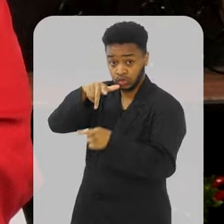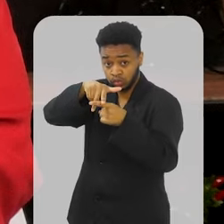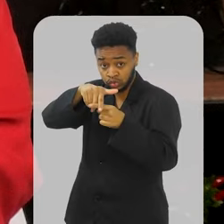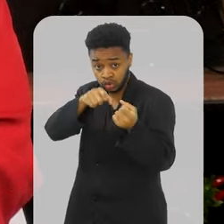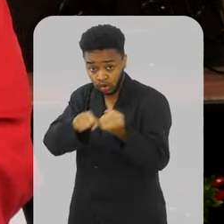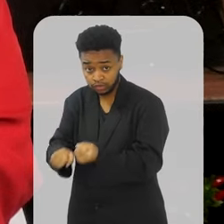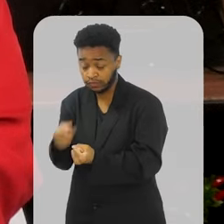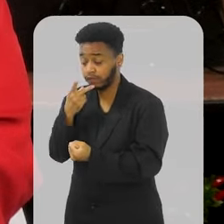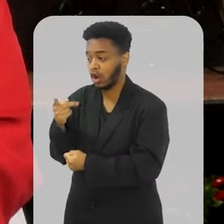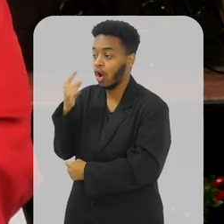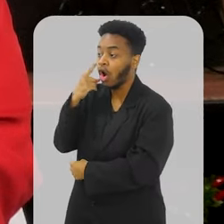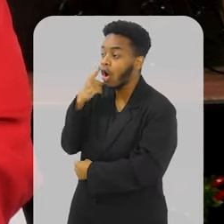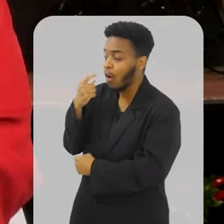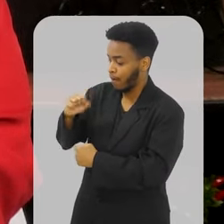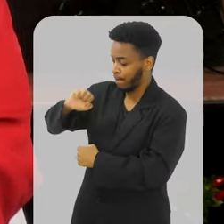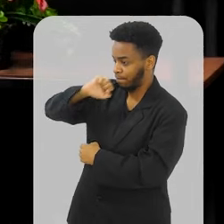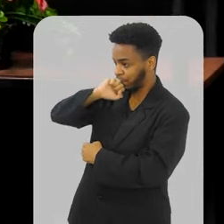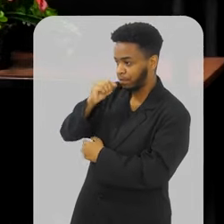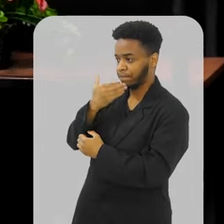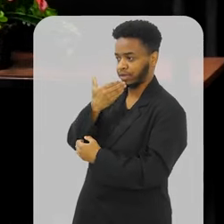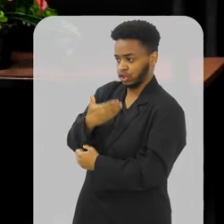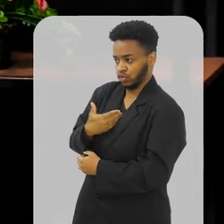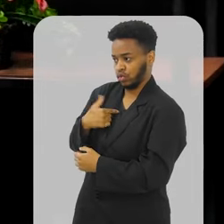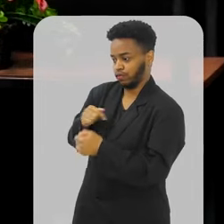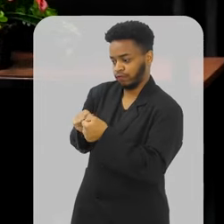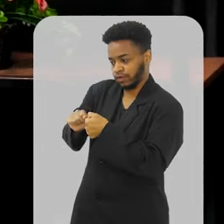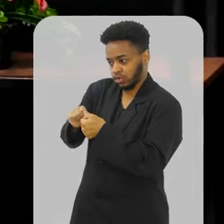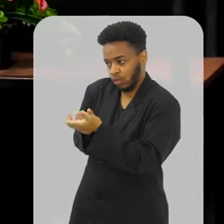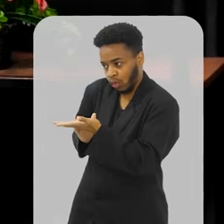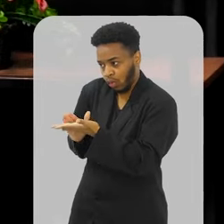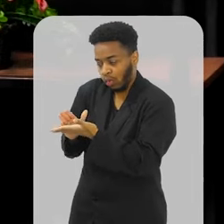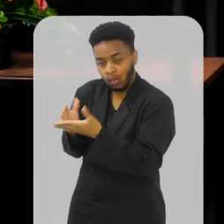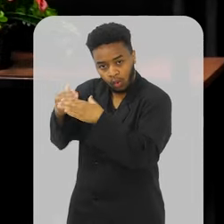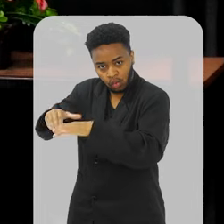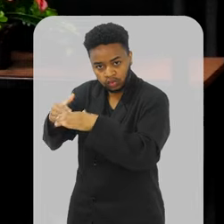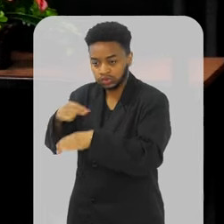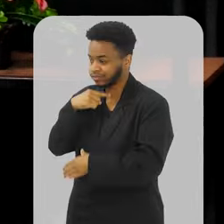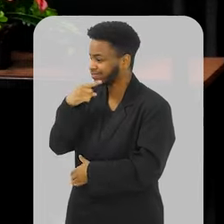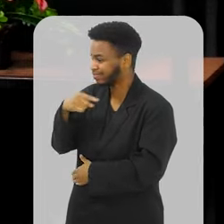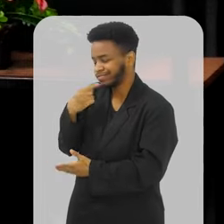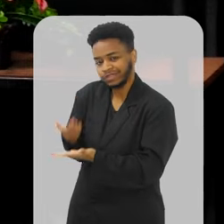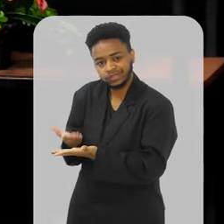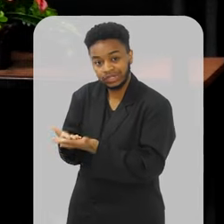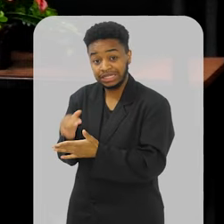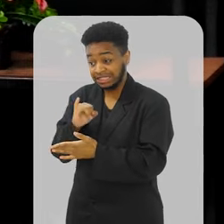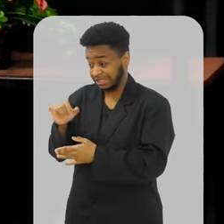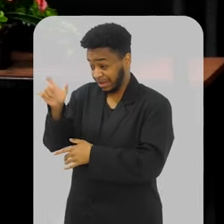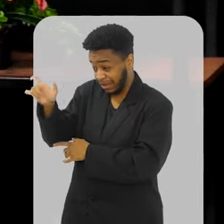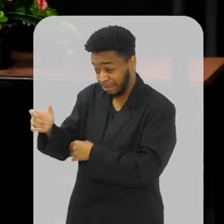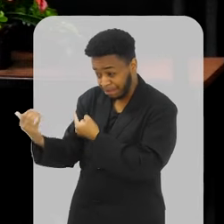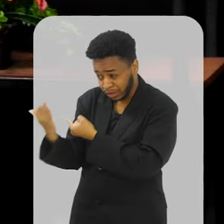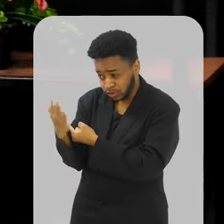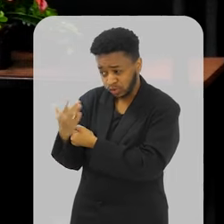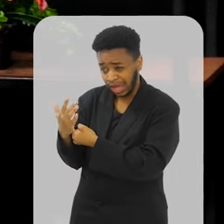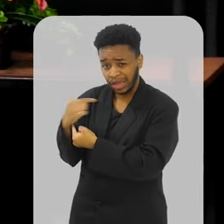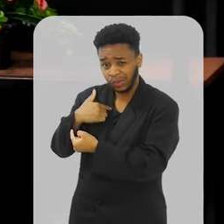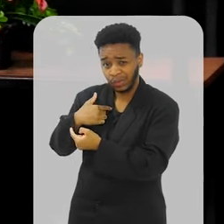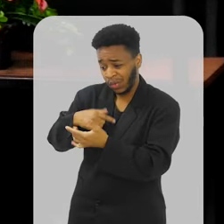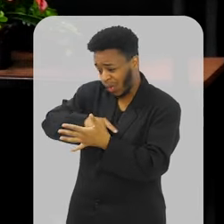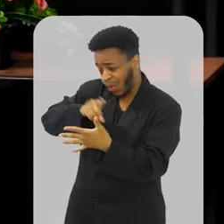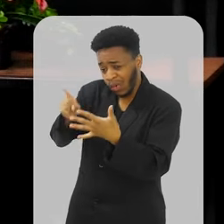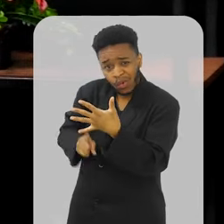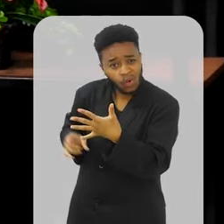o Bispo tá mandando prestar concurso eu não vou ter como estudar se o senhor me ajudar de eu não ficar em último